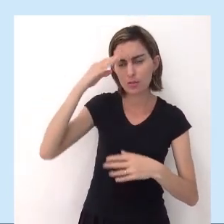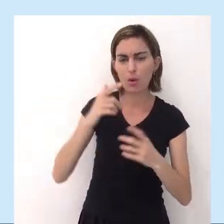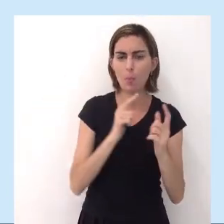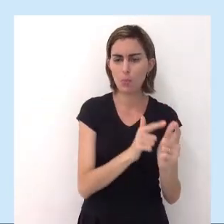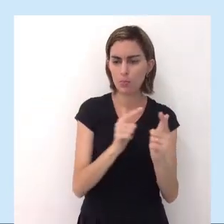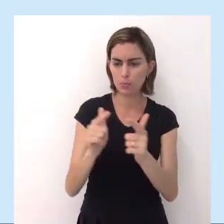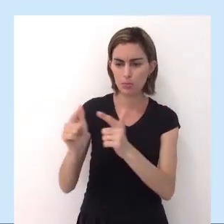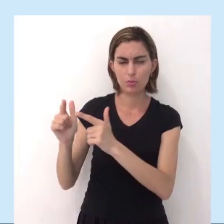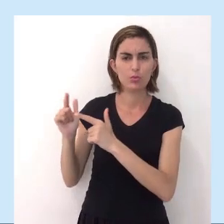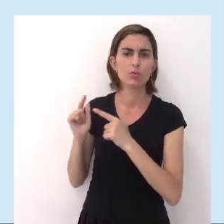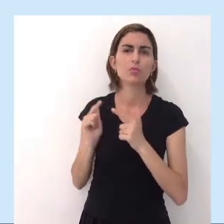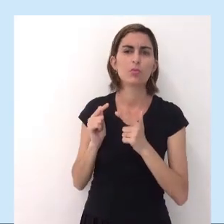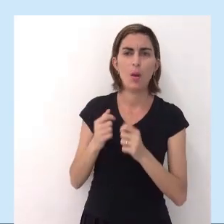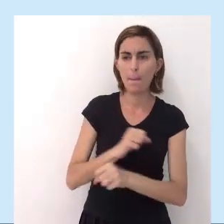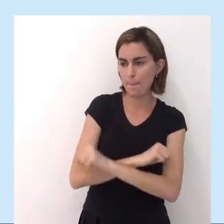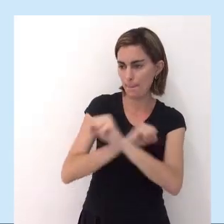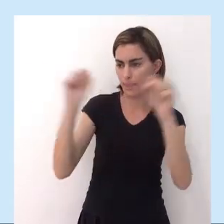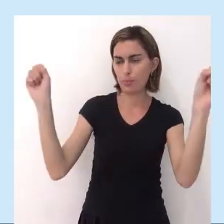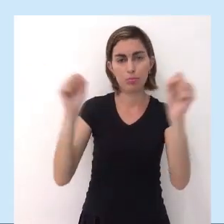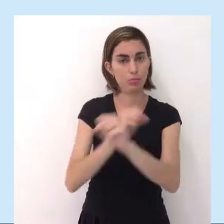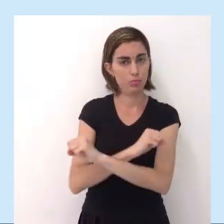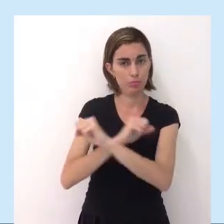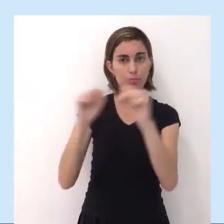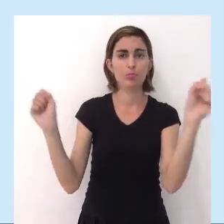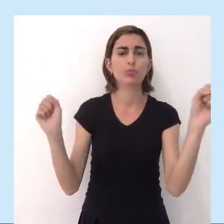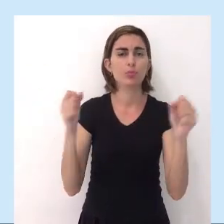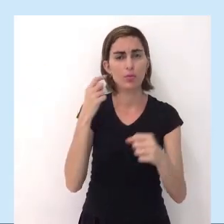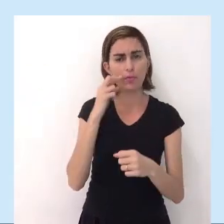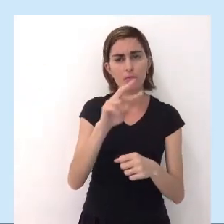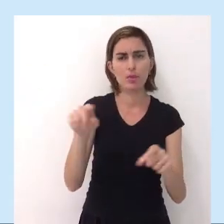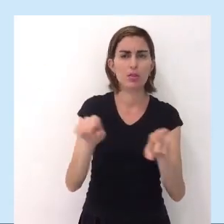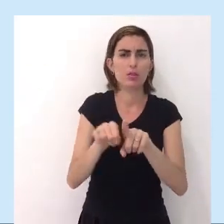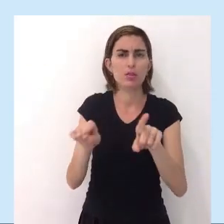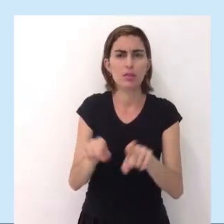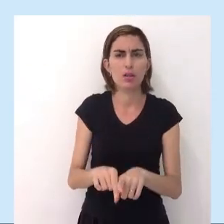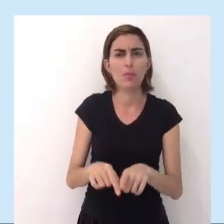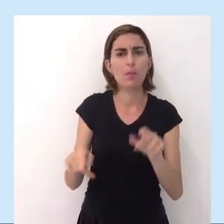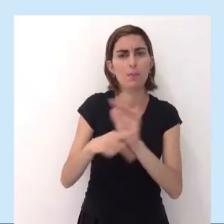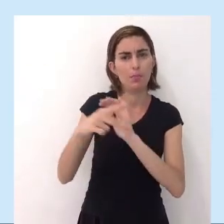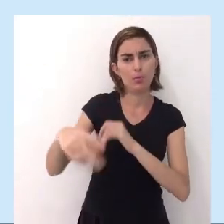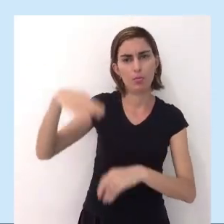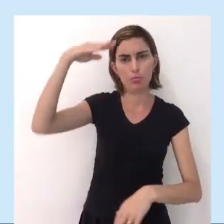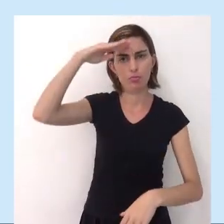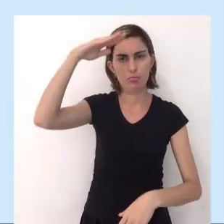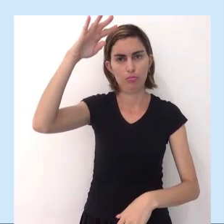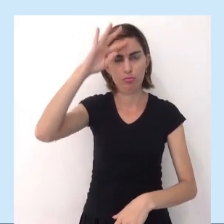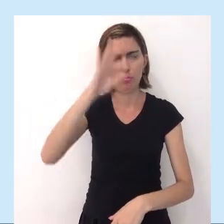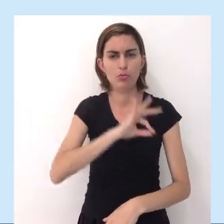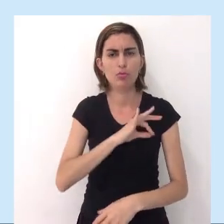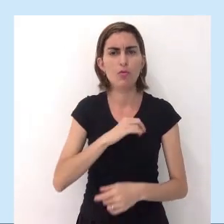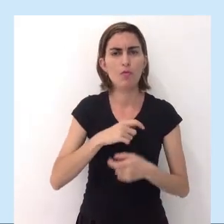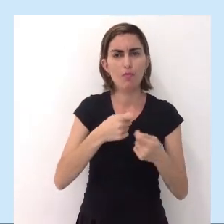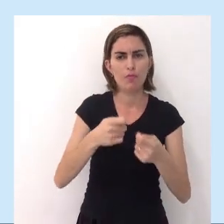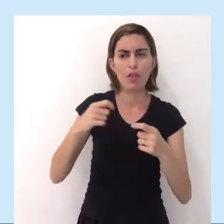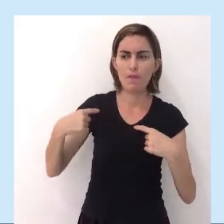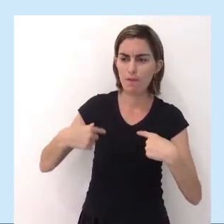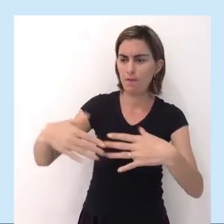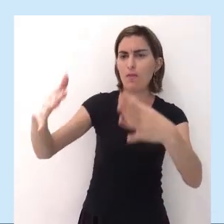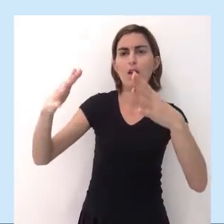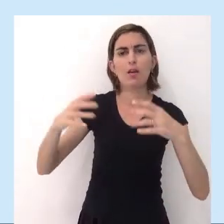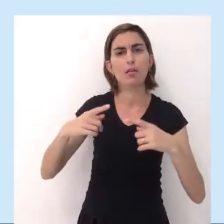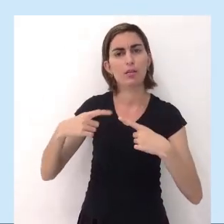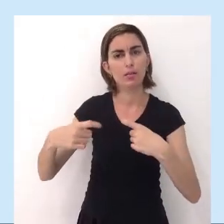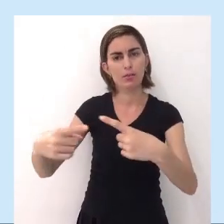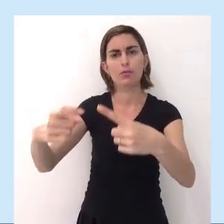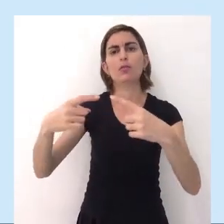eram bombardeados, que recebiam as bombas, né, dos inimigos, e a gente vai ver também os próprios soldados, né, que eram forçados a ir para a guerra